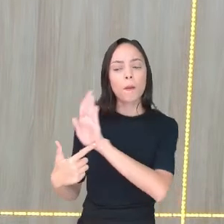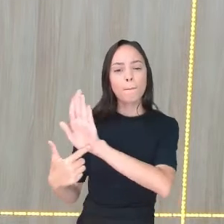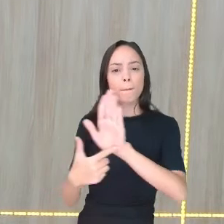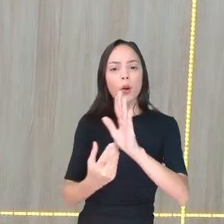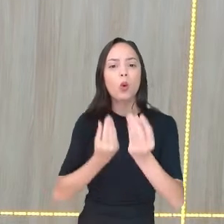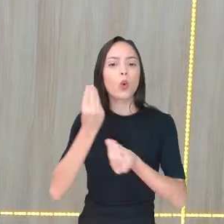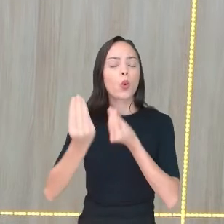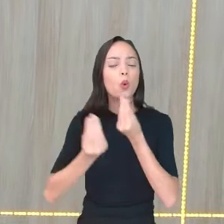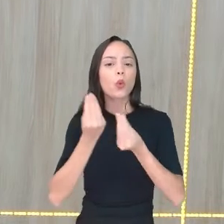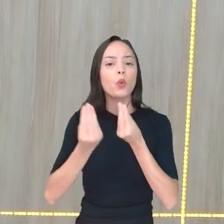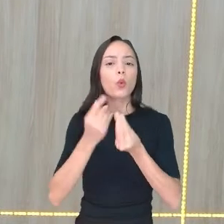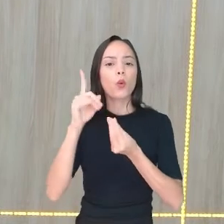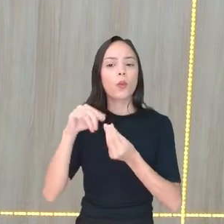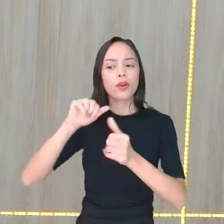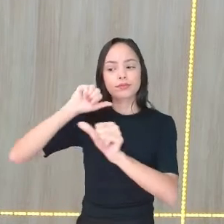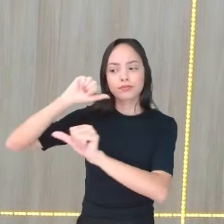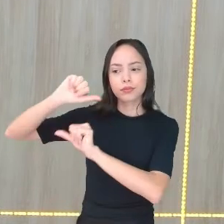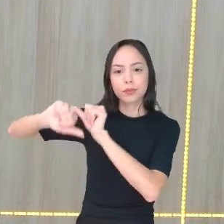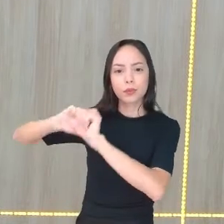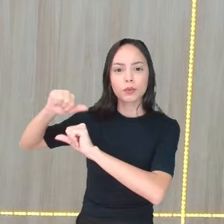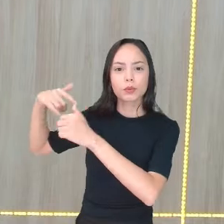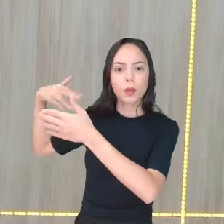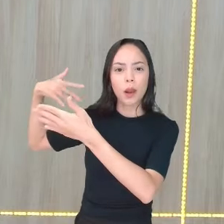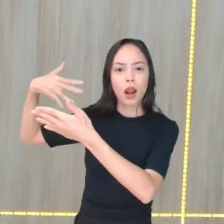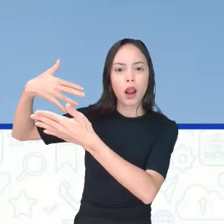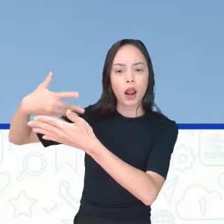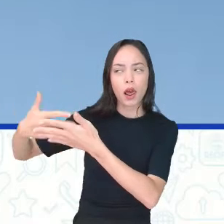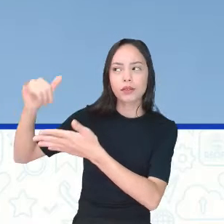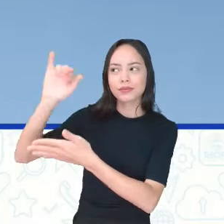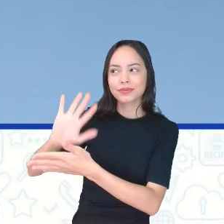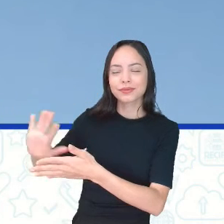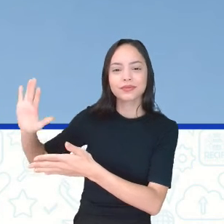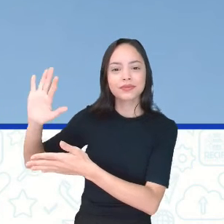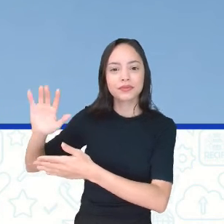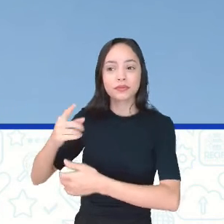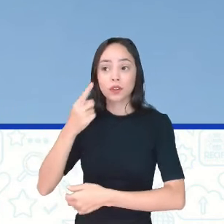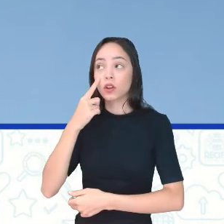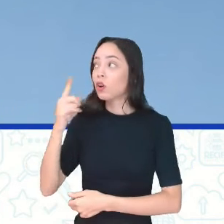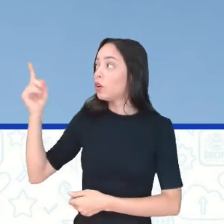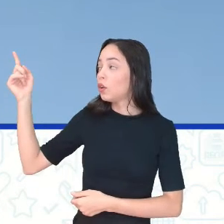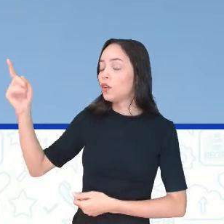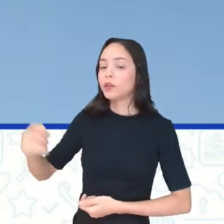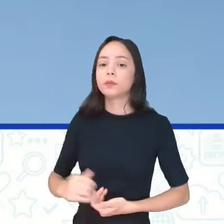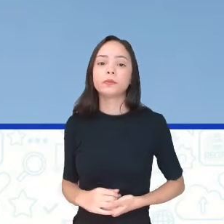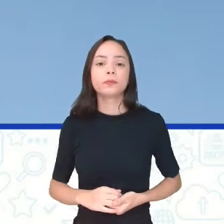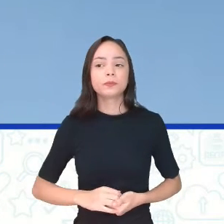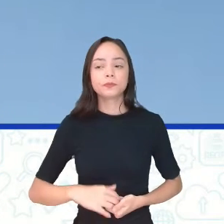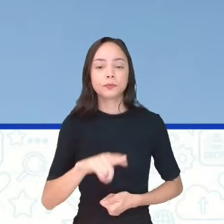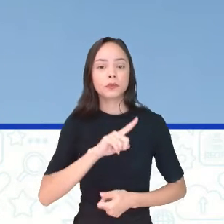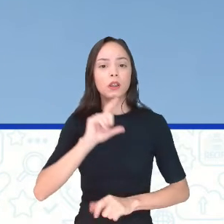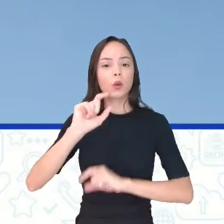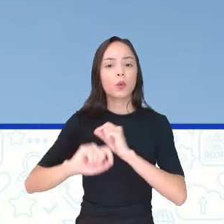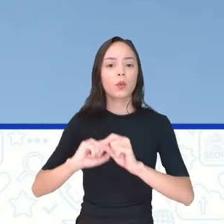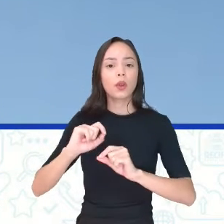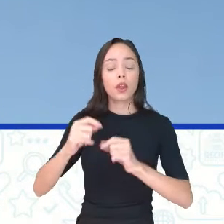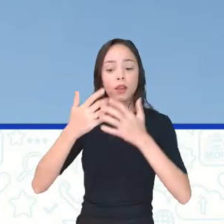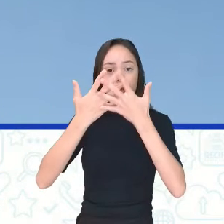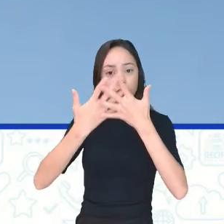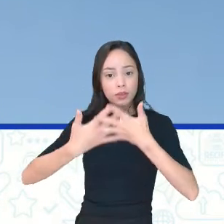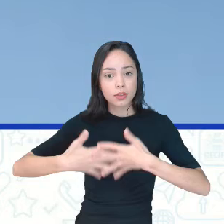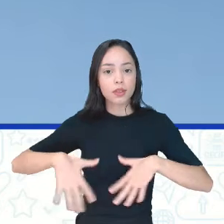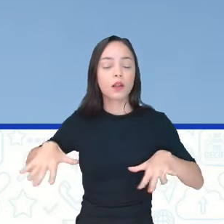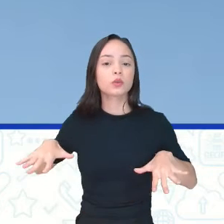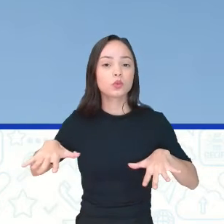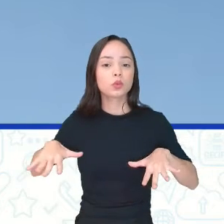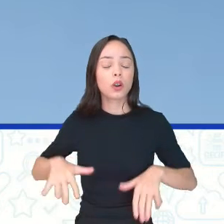paisagem, né, nesses meios que a gente tem aqui. Joga aí na tela para o pessoal, por favor. Então, a gente tem o meio natural, o